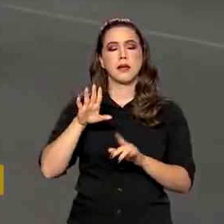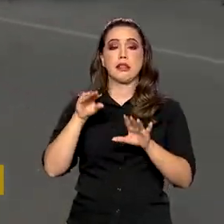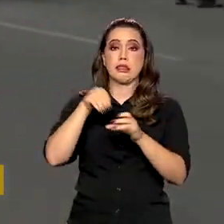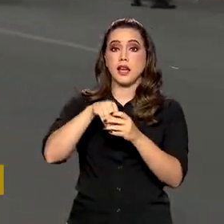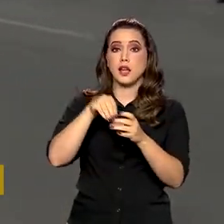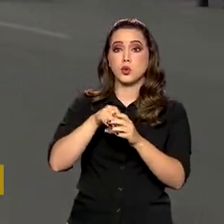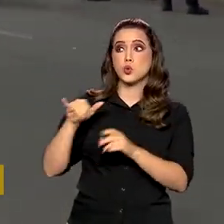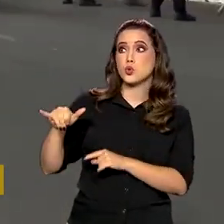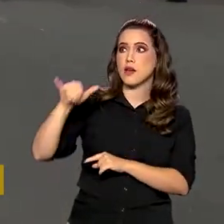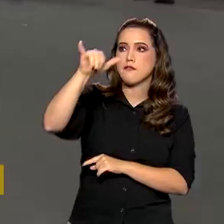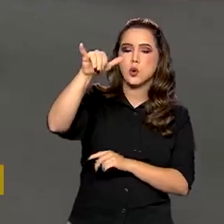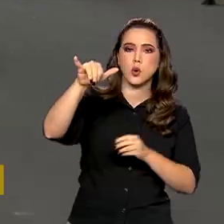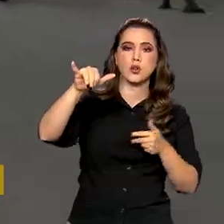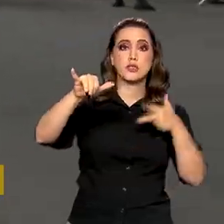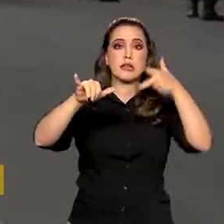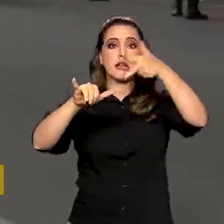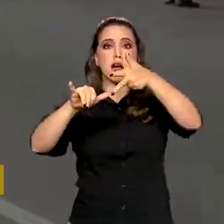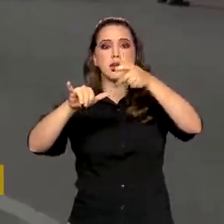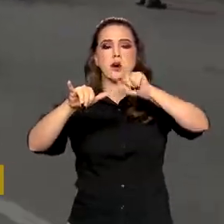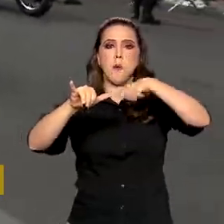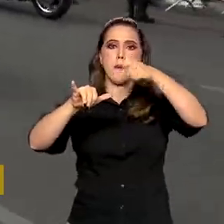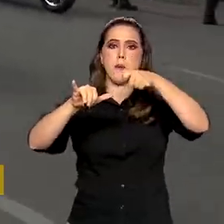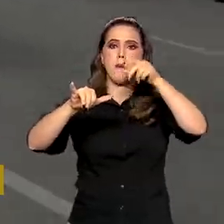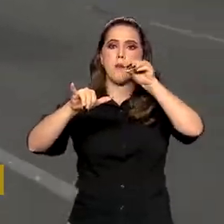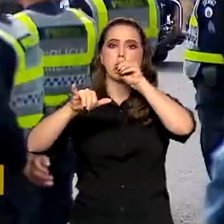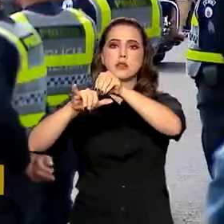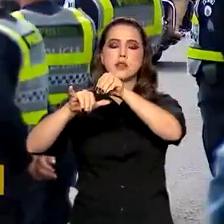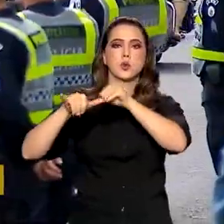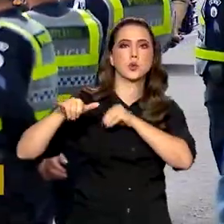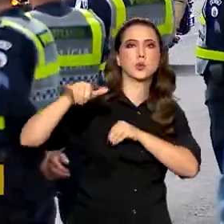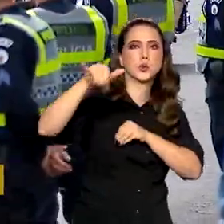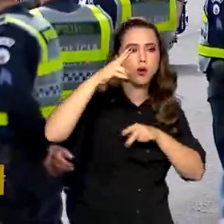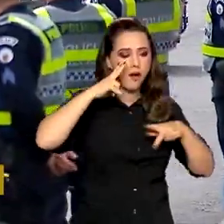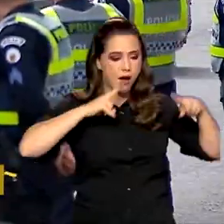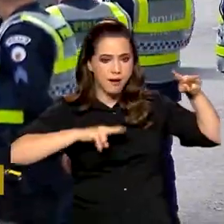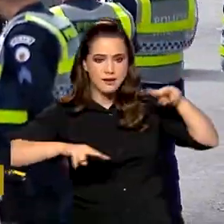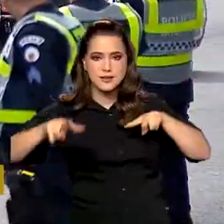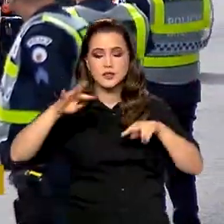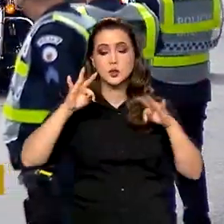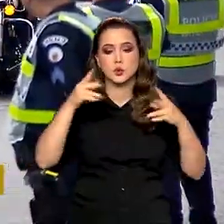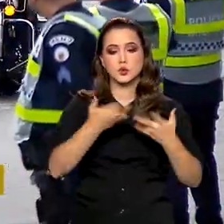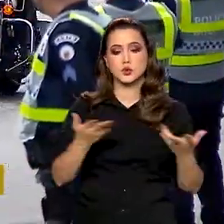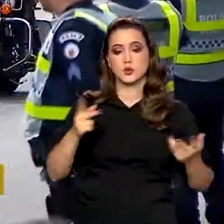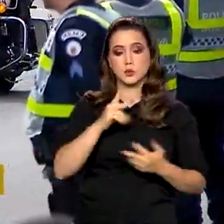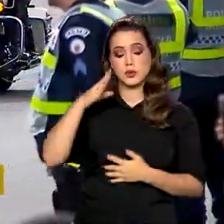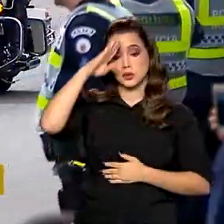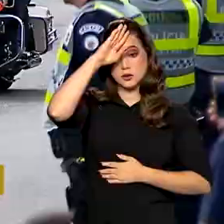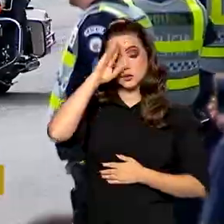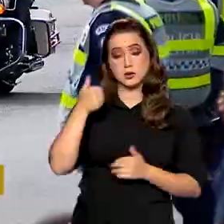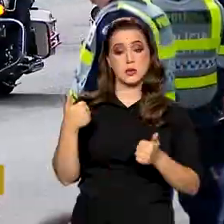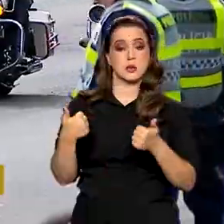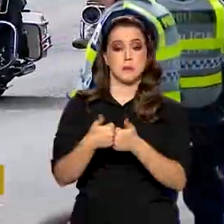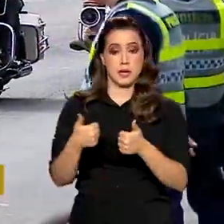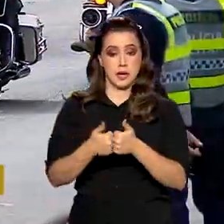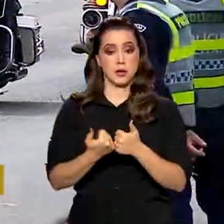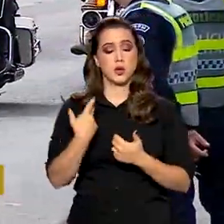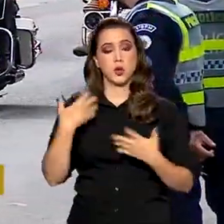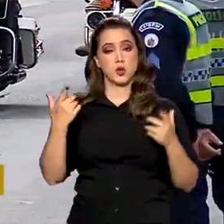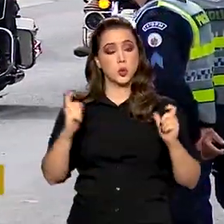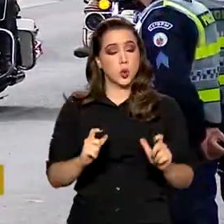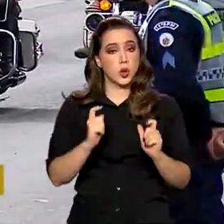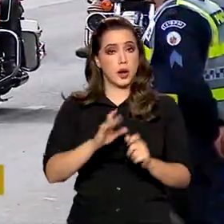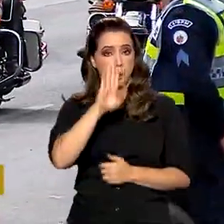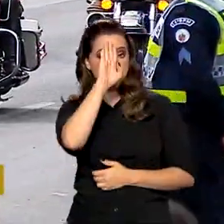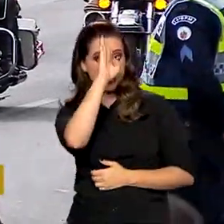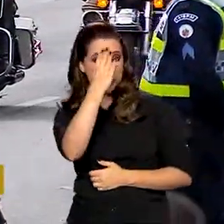Aérea. São imagens ao vivo e exclusivas da TV Brasil. O presidente Jair Bolsonaro ali se aproximando, perto ali do palanque, onde